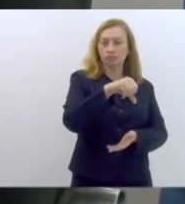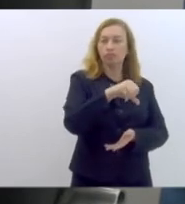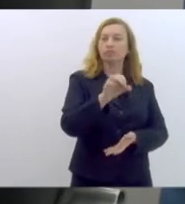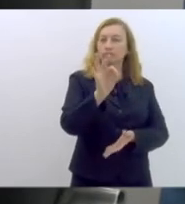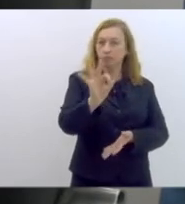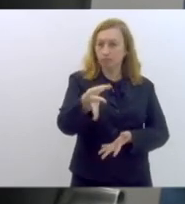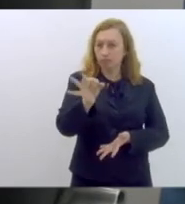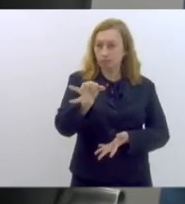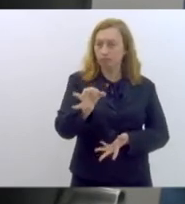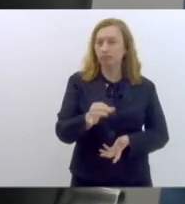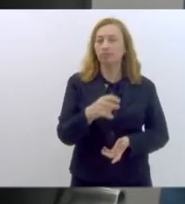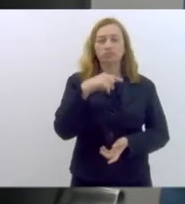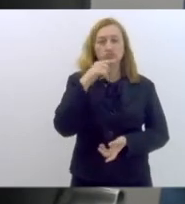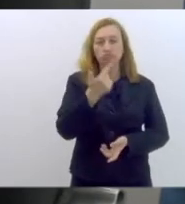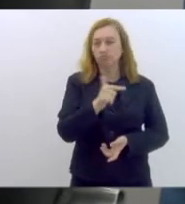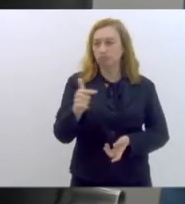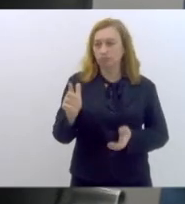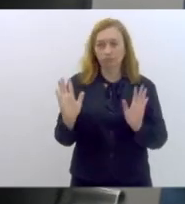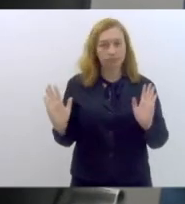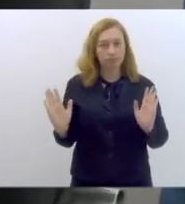dúvida sobre